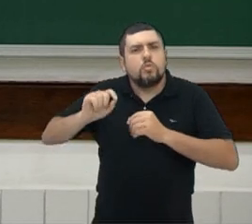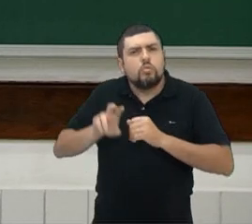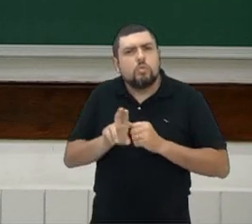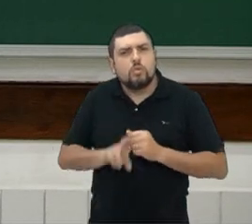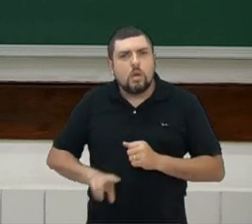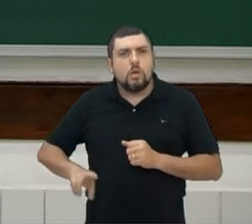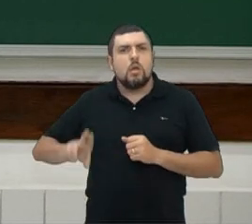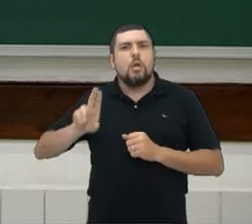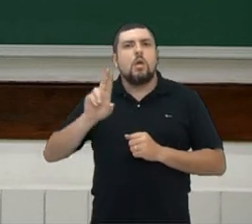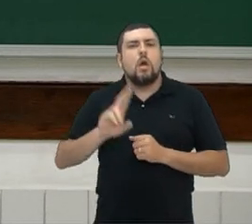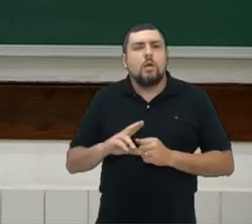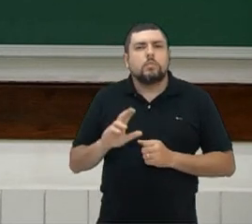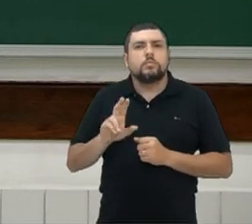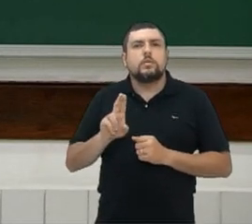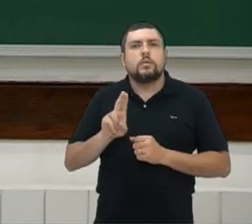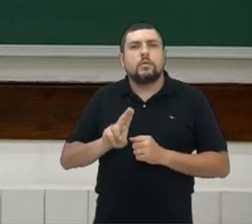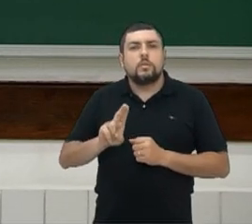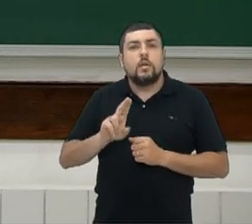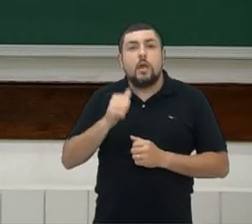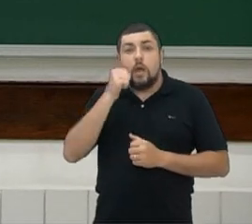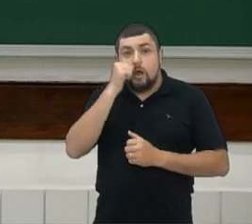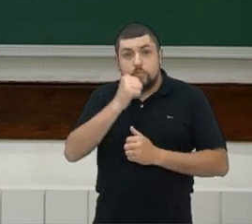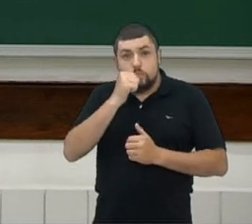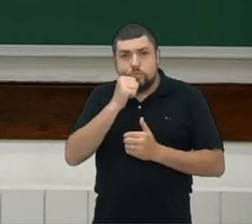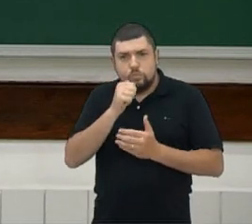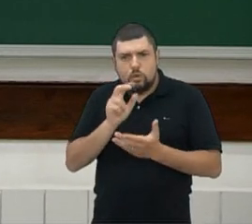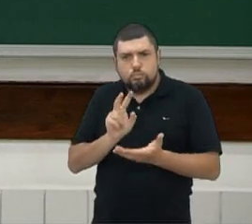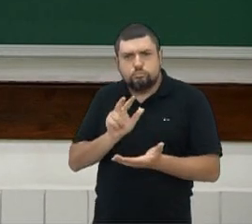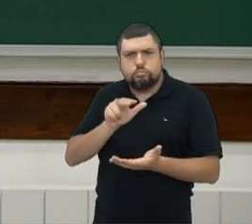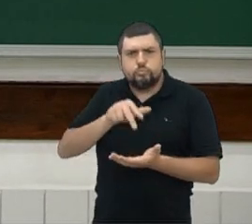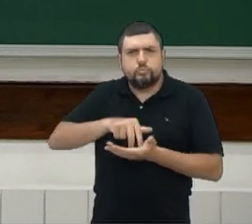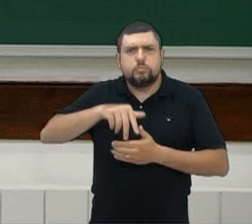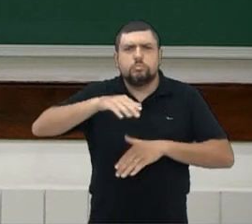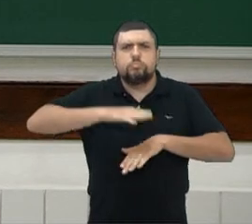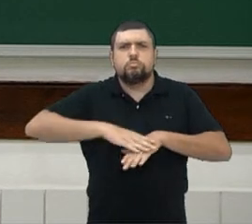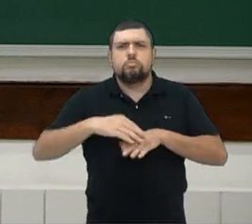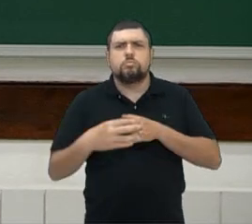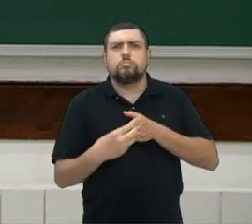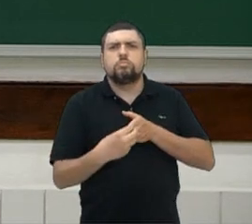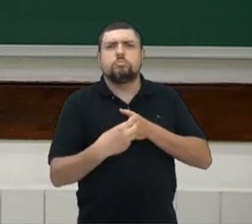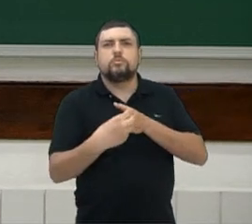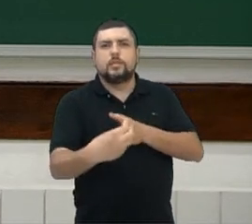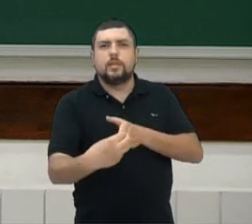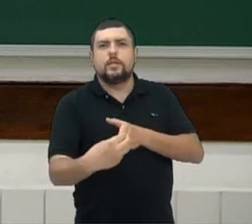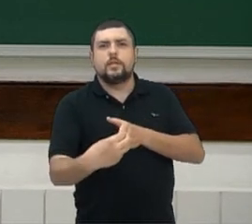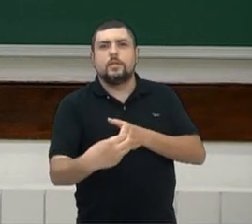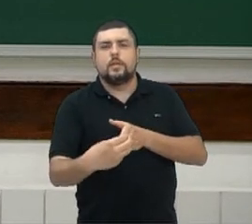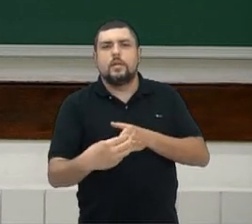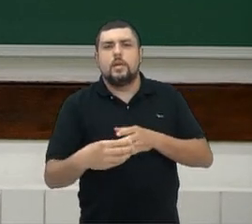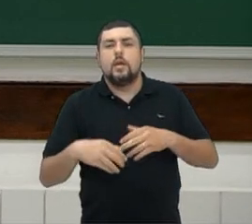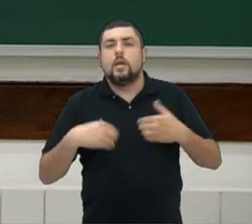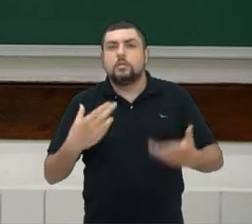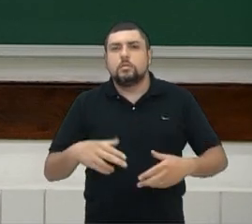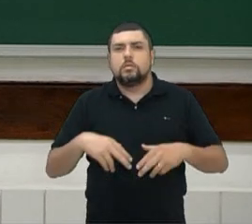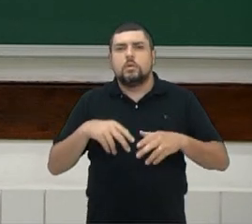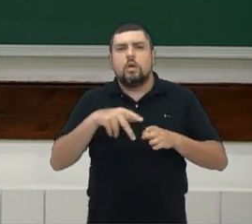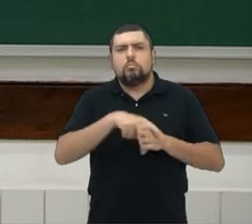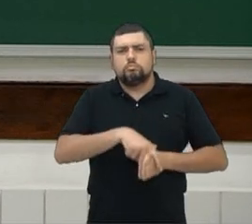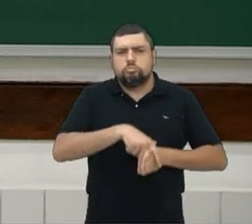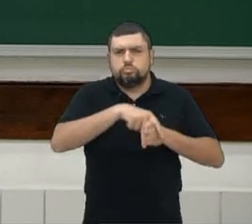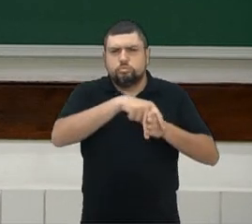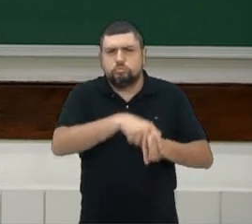comandar as tropas dos soldados etíopes, núbios, kushitas, né, os cavaleiros,